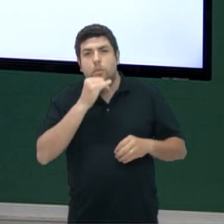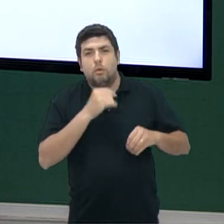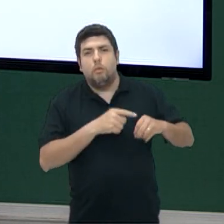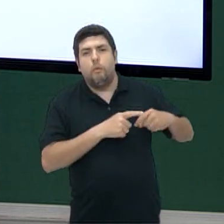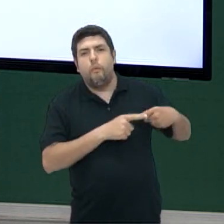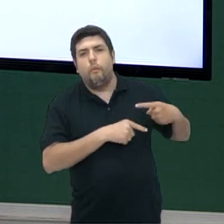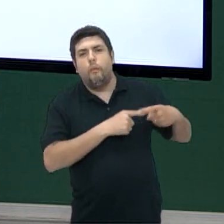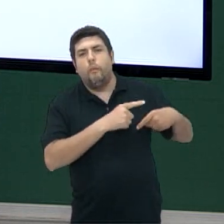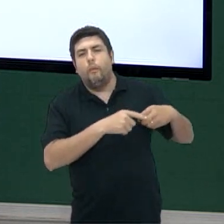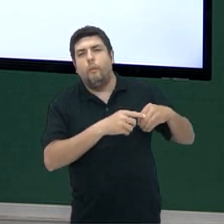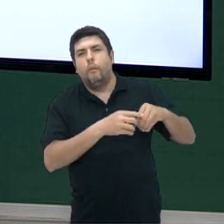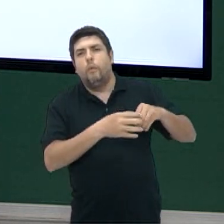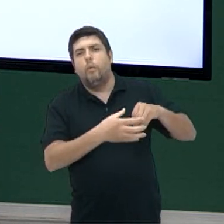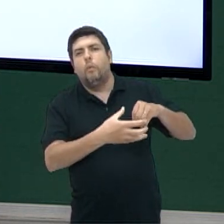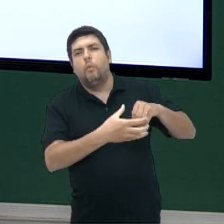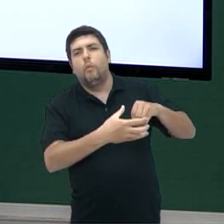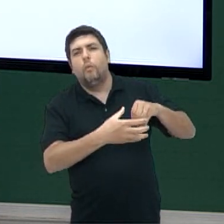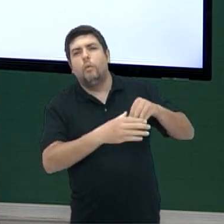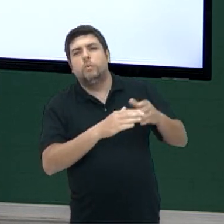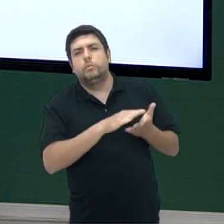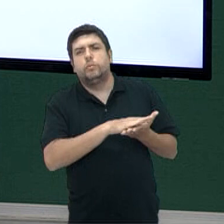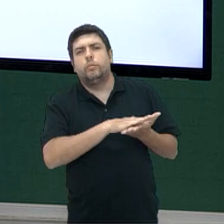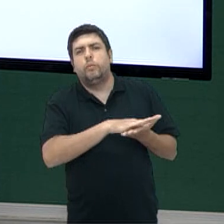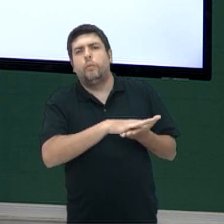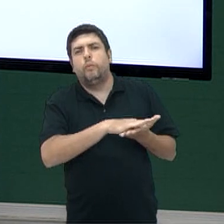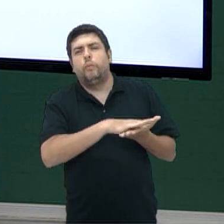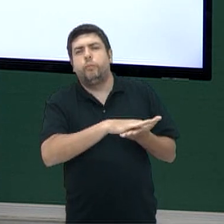Você vai reduzindo o atrito, o objeto vai